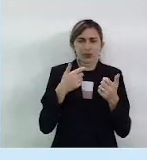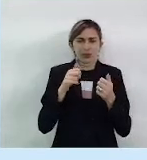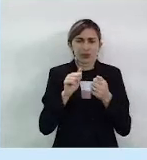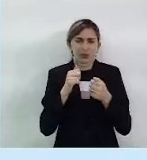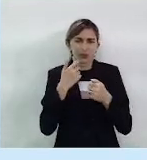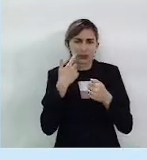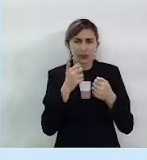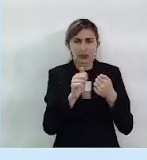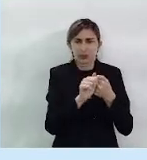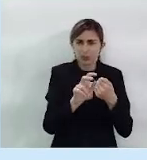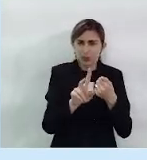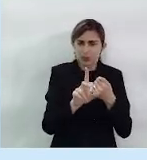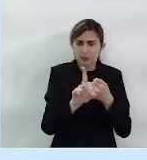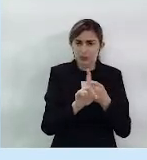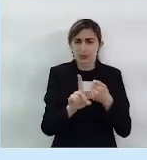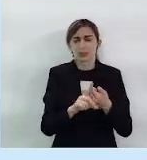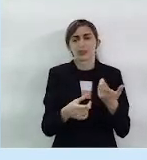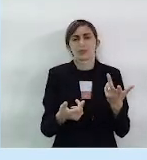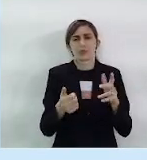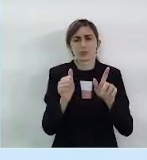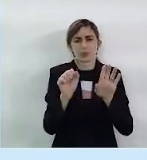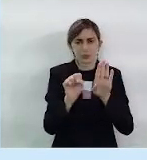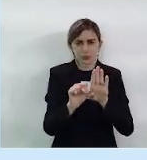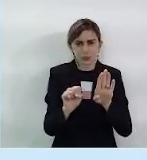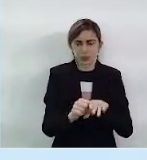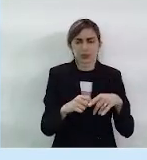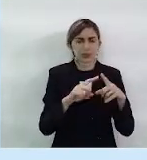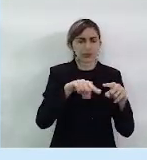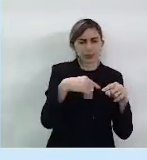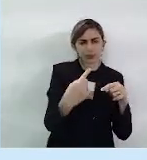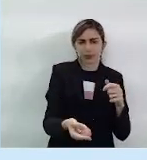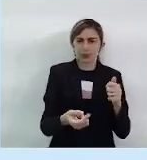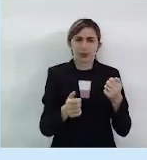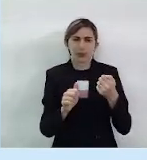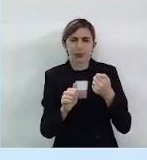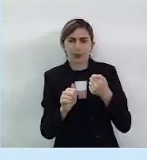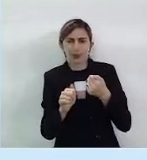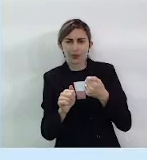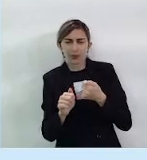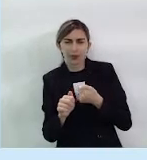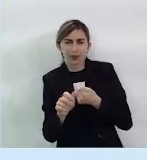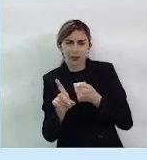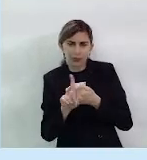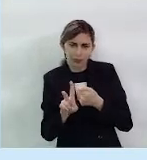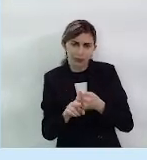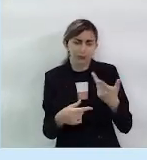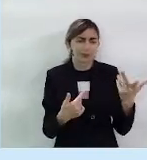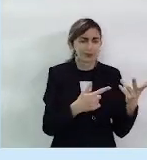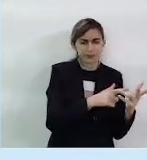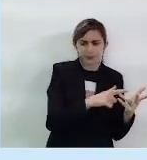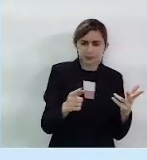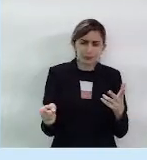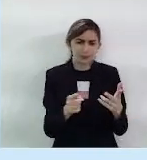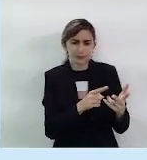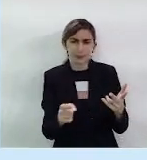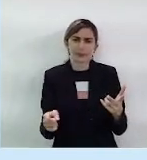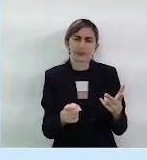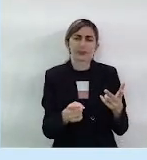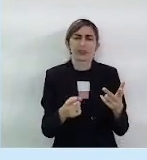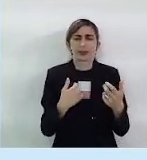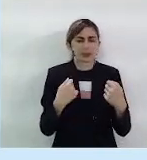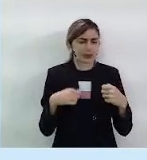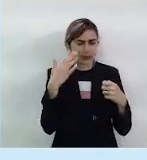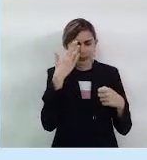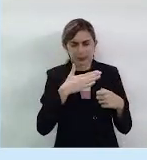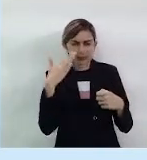se eu colocar o substantivo, depois o adjetivo e por aí vai. A gente precisa realmente entender que